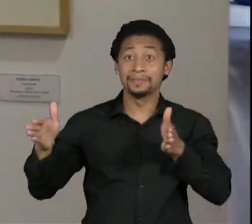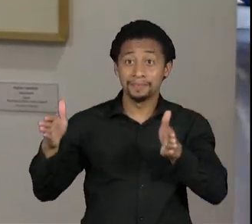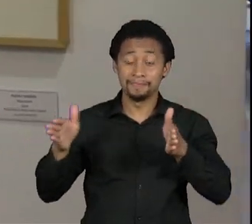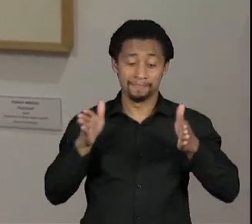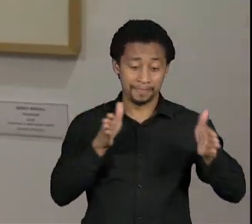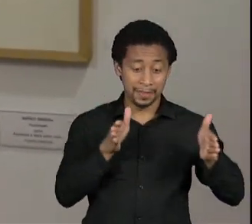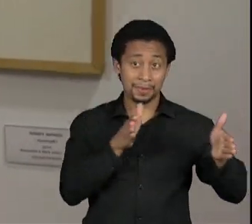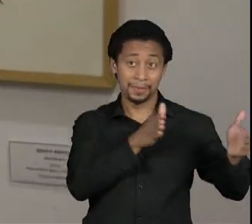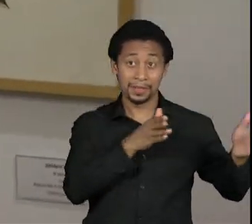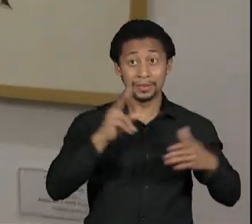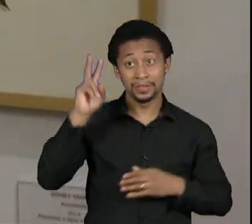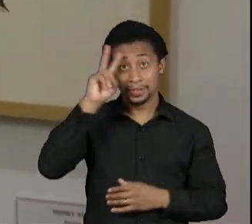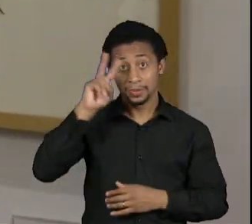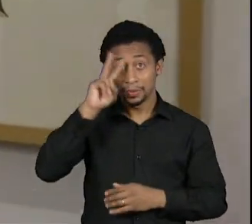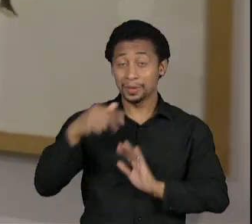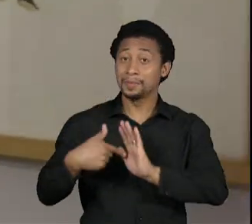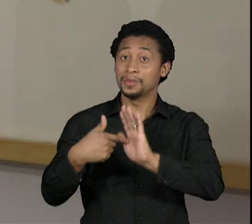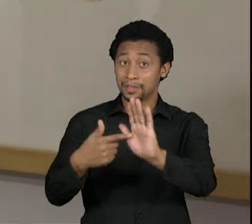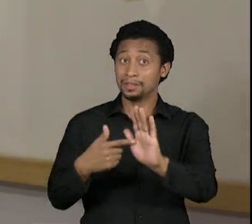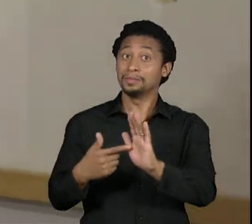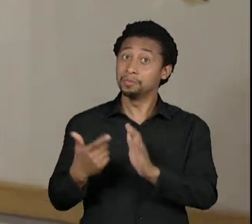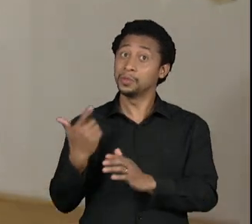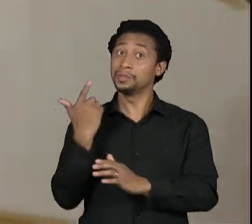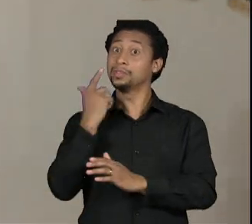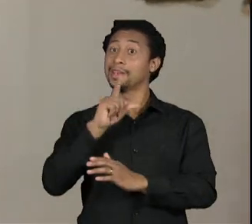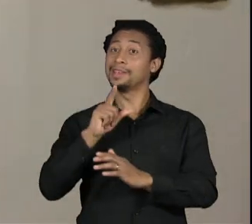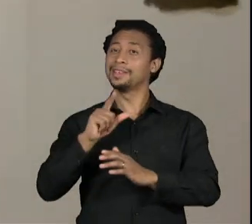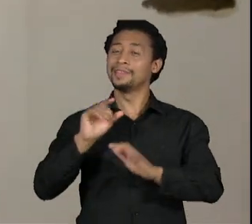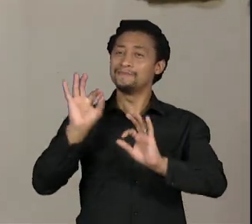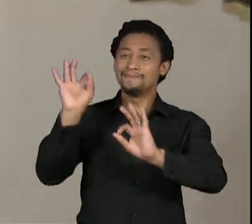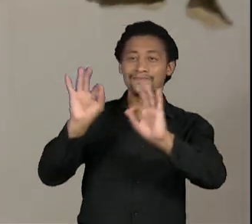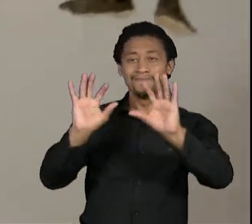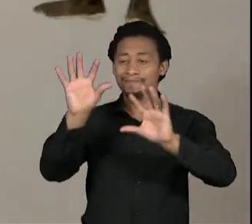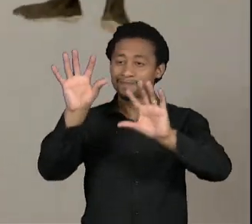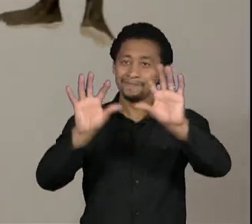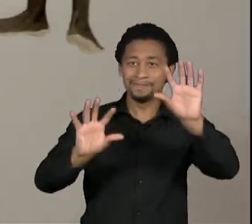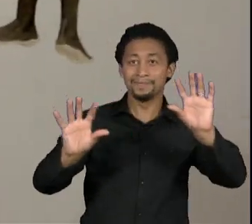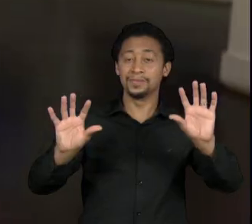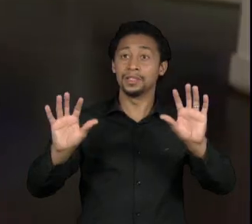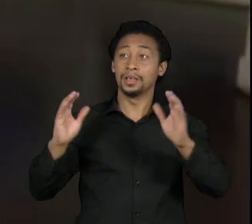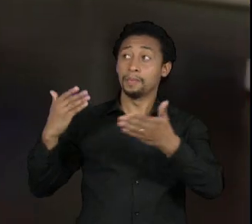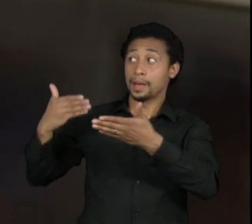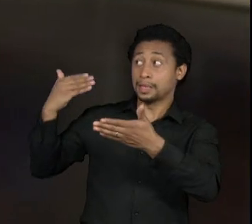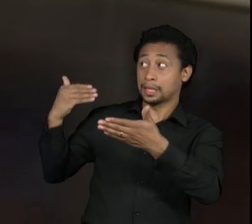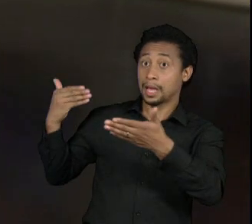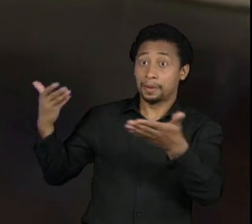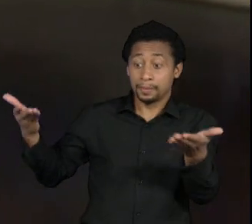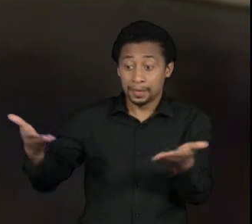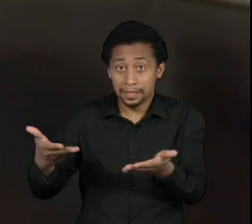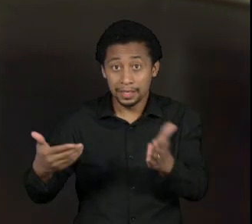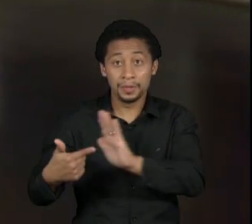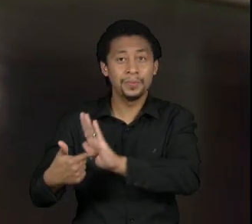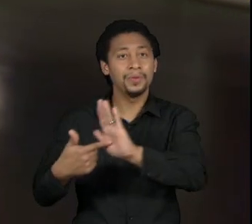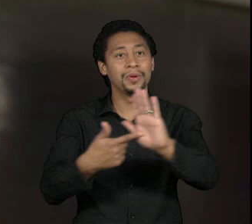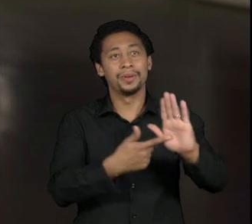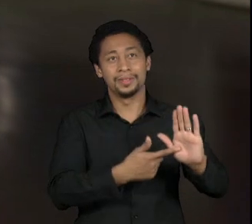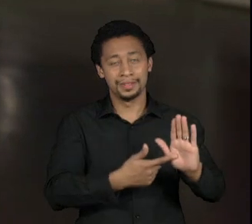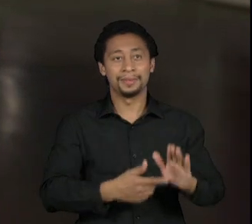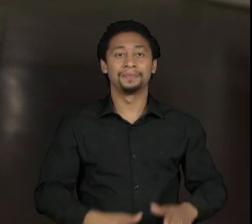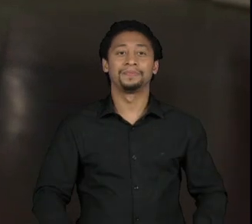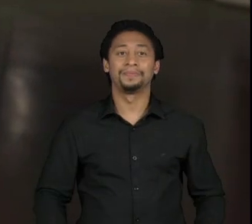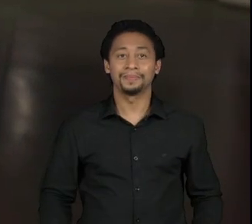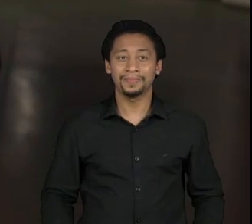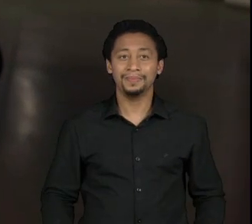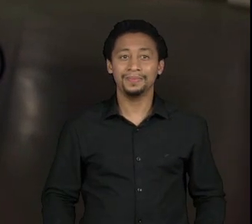históricos e, com isso, ele consegue fazer aquele movimento, né, de pensar o presente a partir do passado. Sidney Amaral